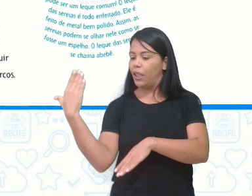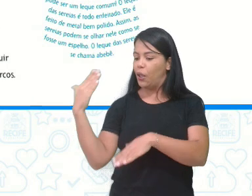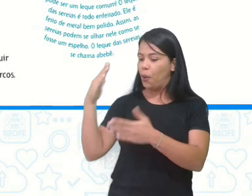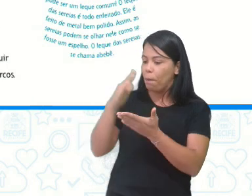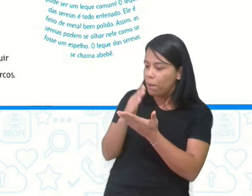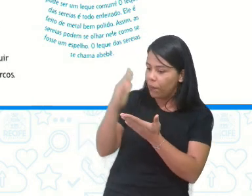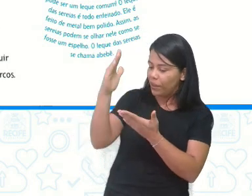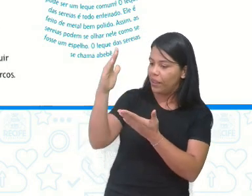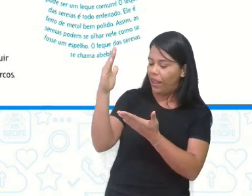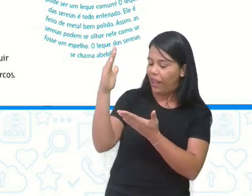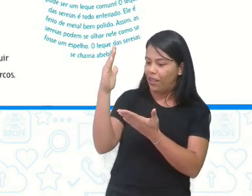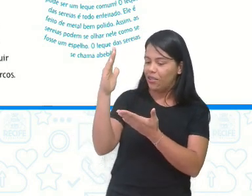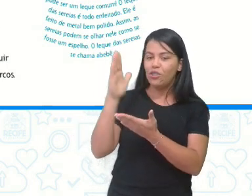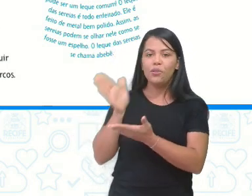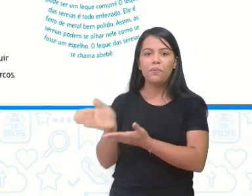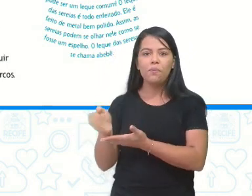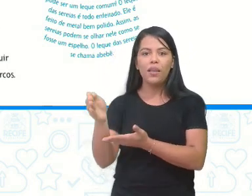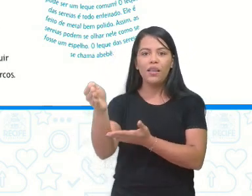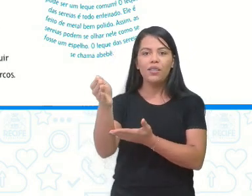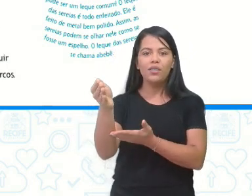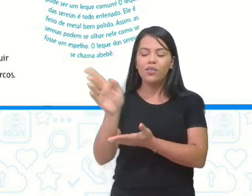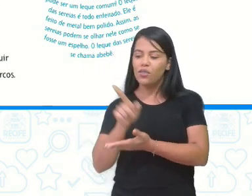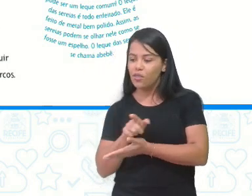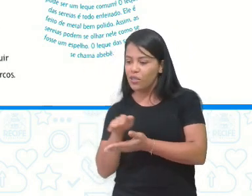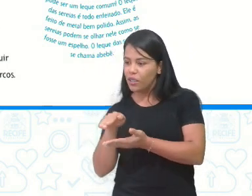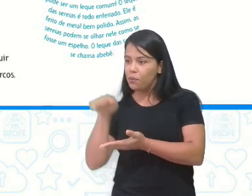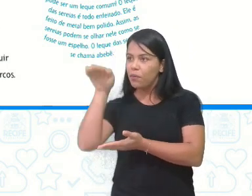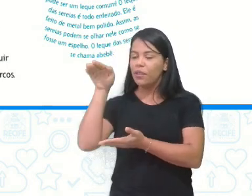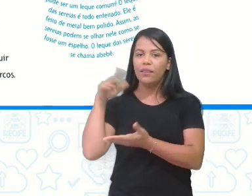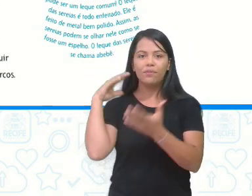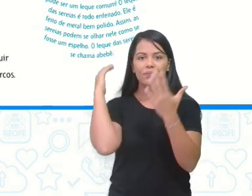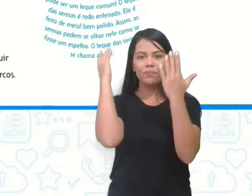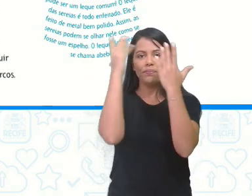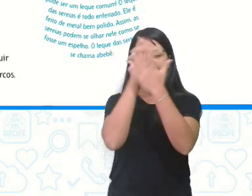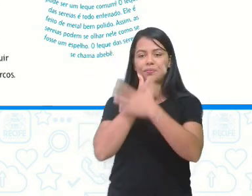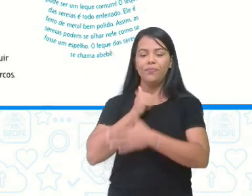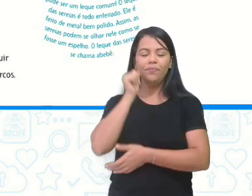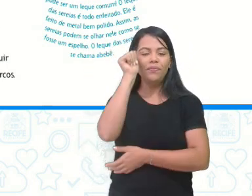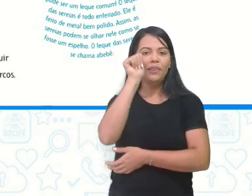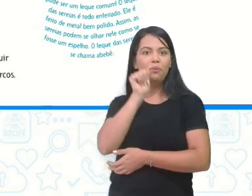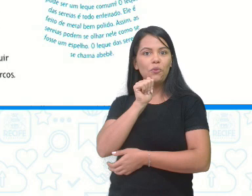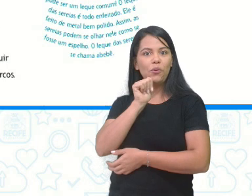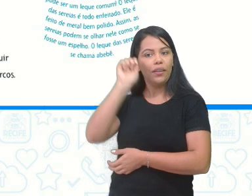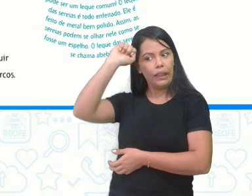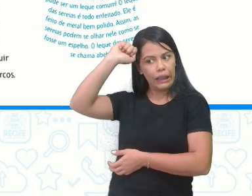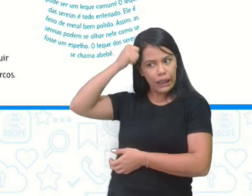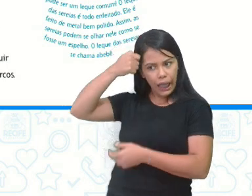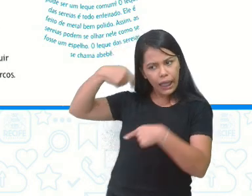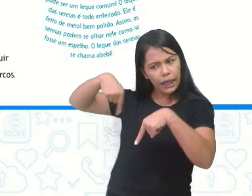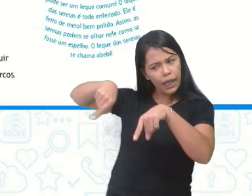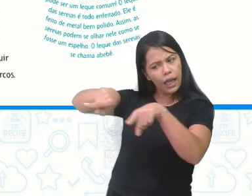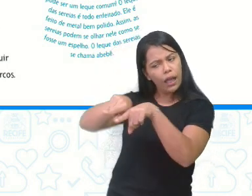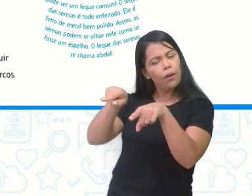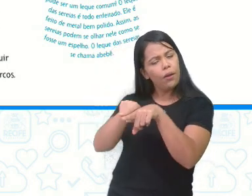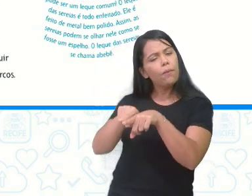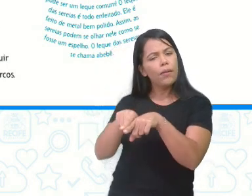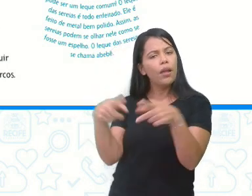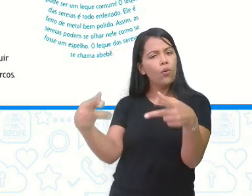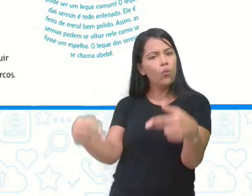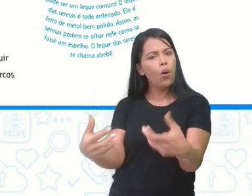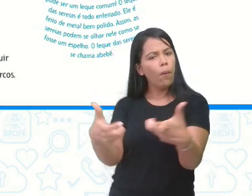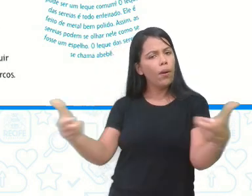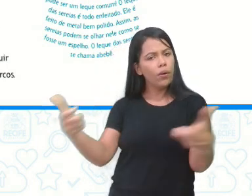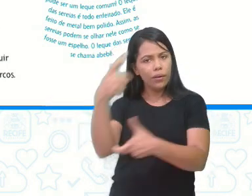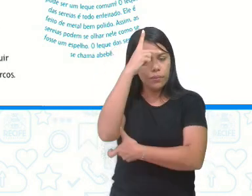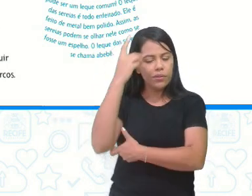metade mulher. Mulher negra, como a maioria das pessoas que moram na África, no continente